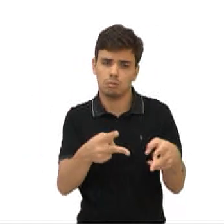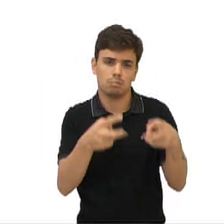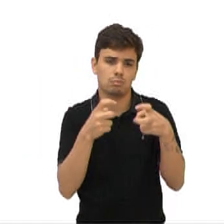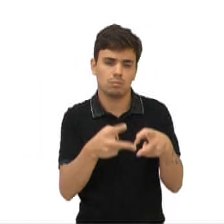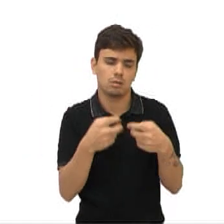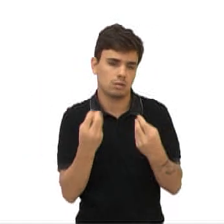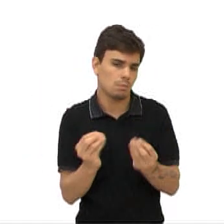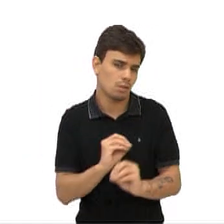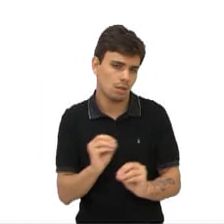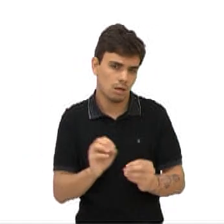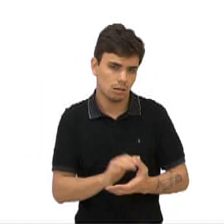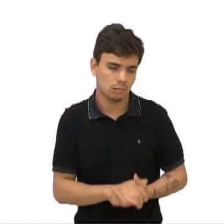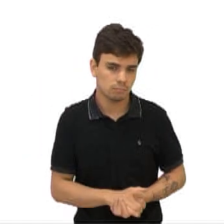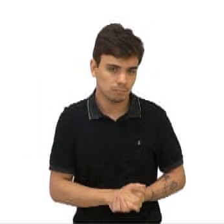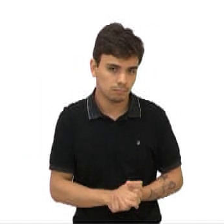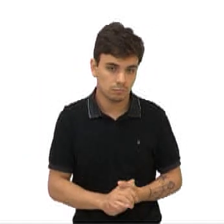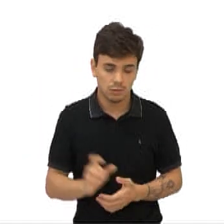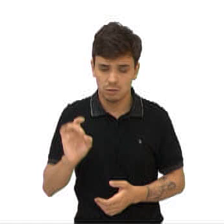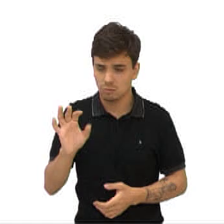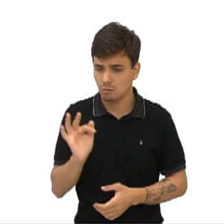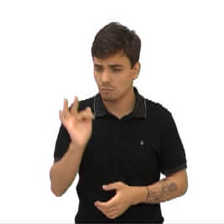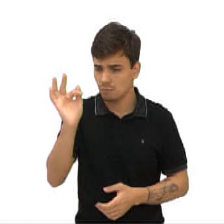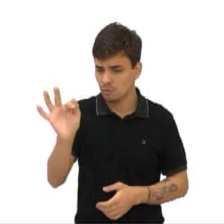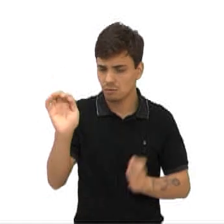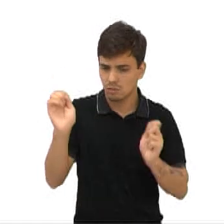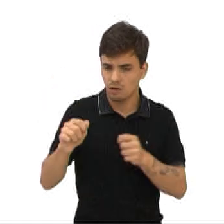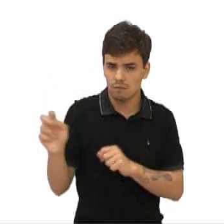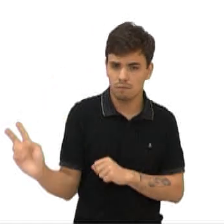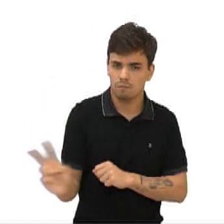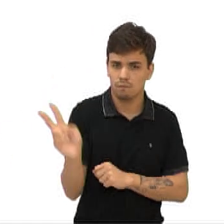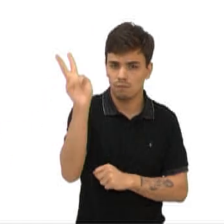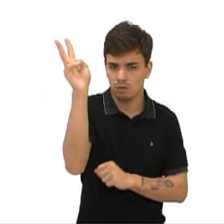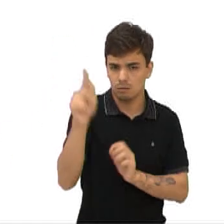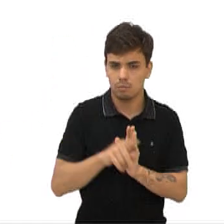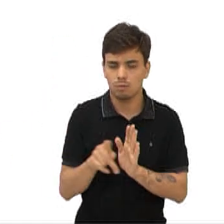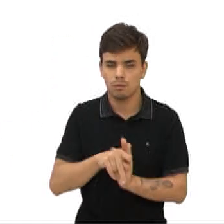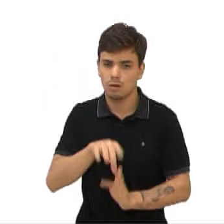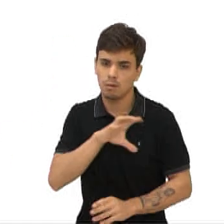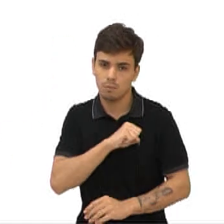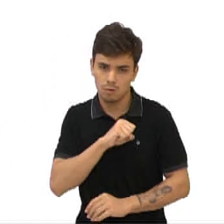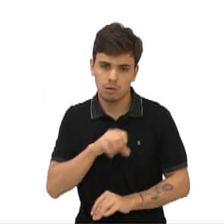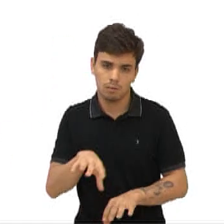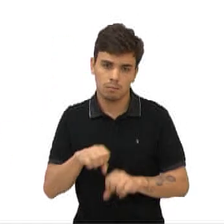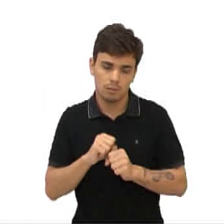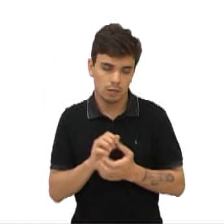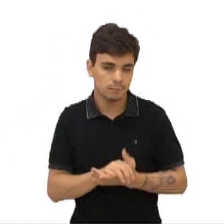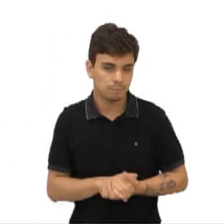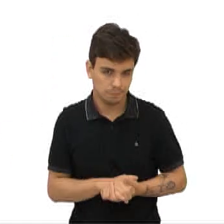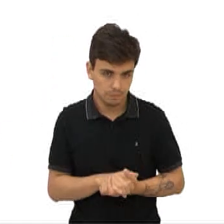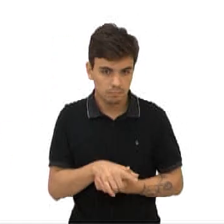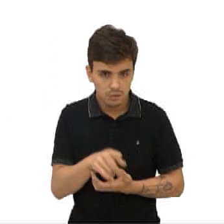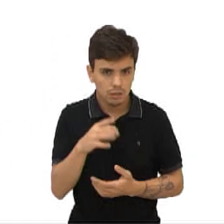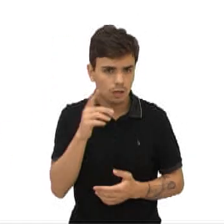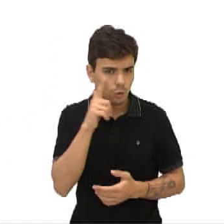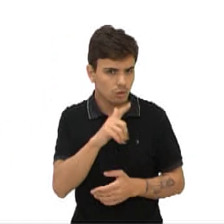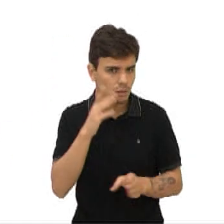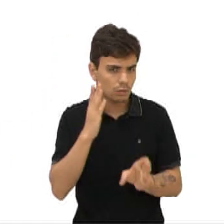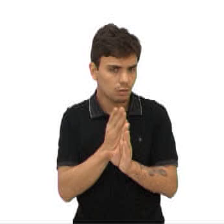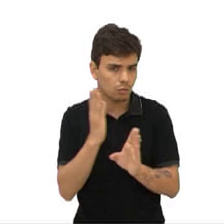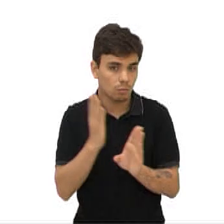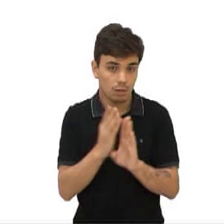lhes é dado. Só bem mais tarde dá-se pleno valor ao amor que se recebe. Você consegue descobrir